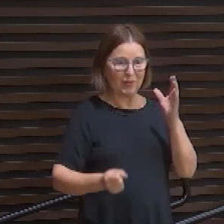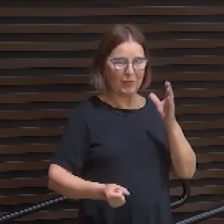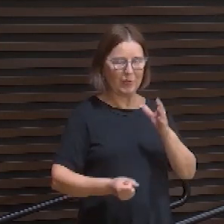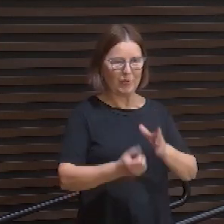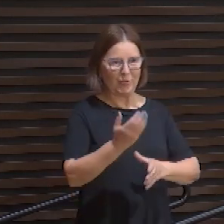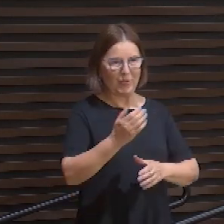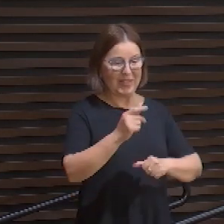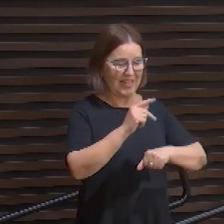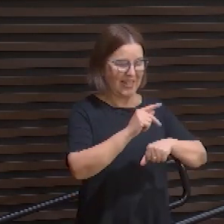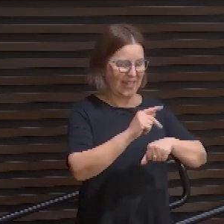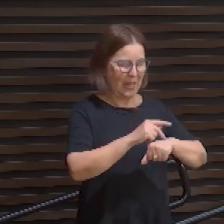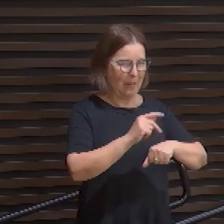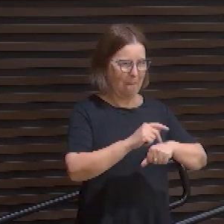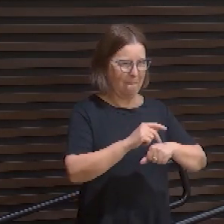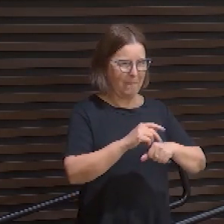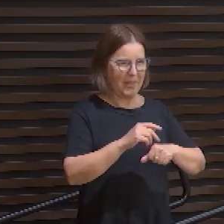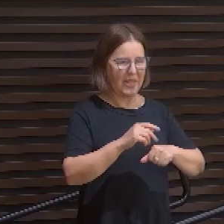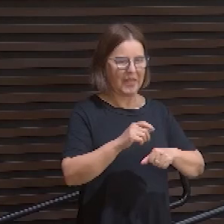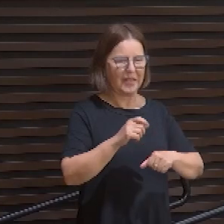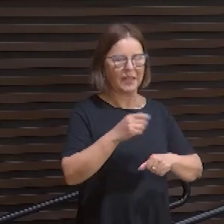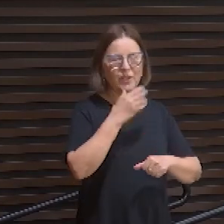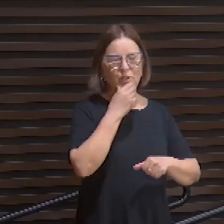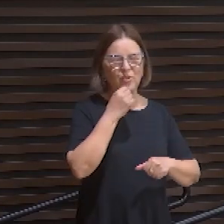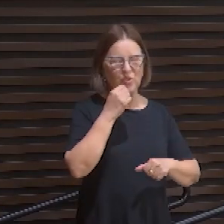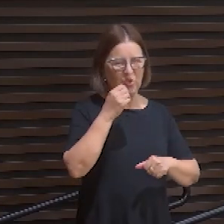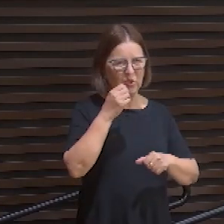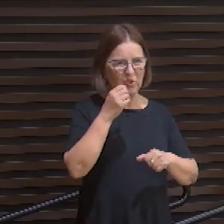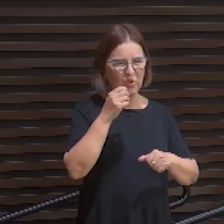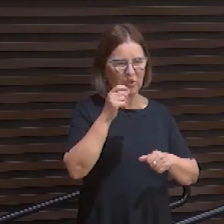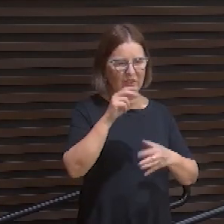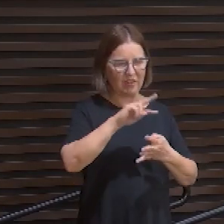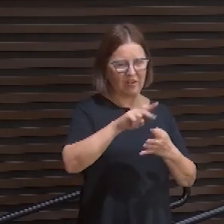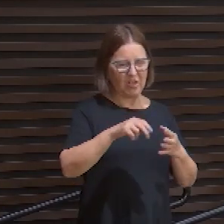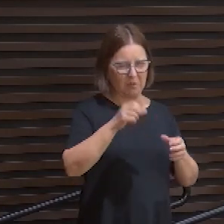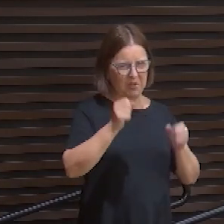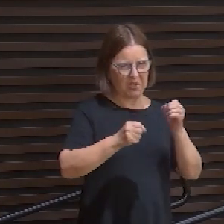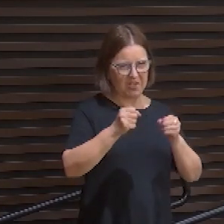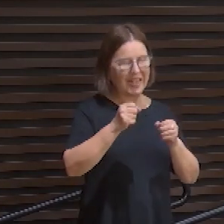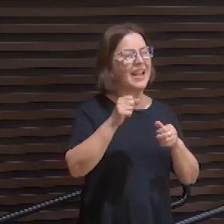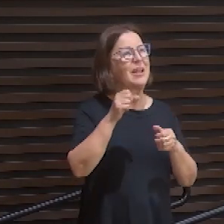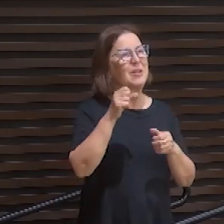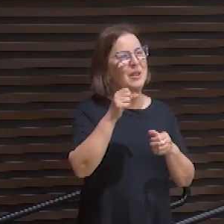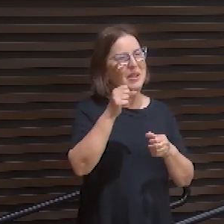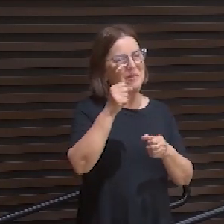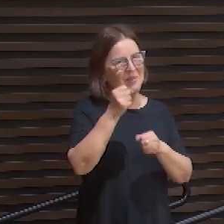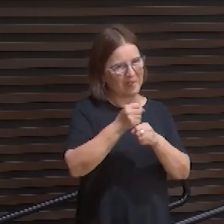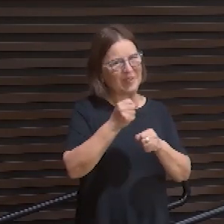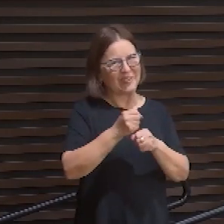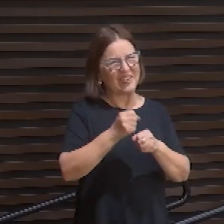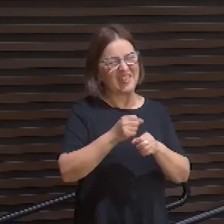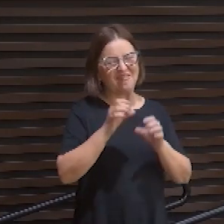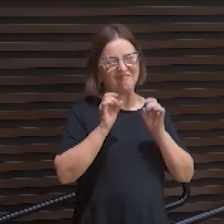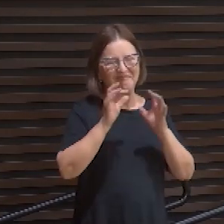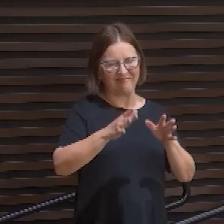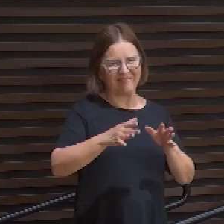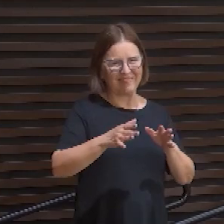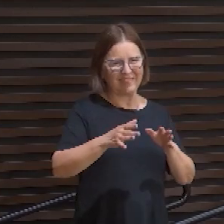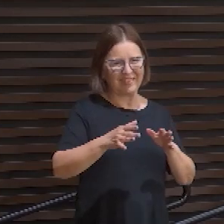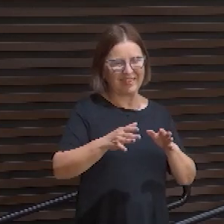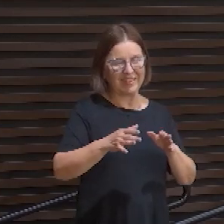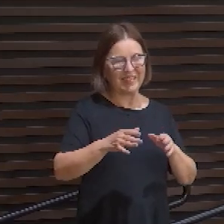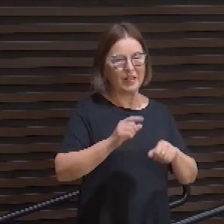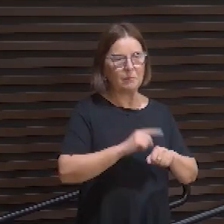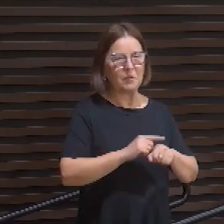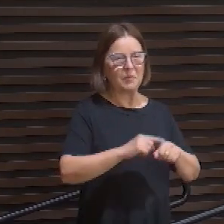rejeitada pelos construtores, quando ele estava de braços abertos e o seu sangue